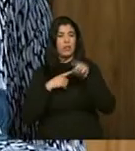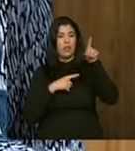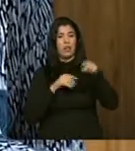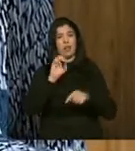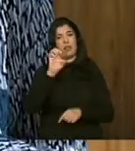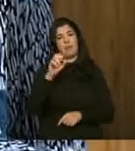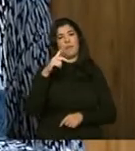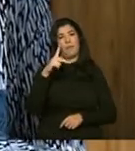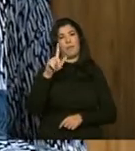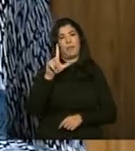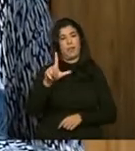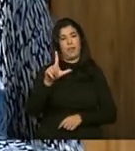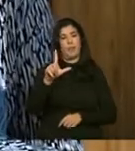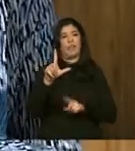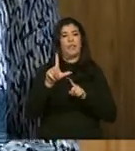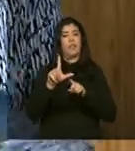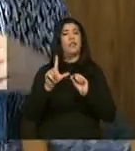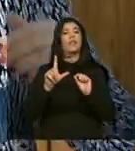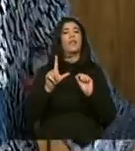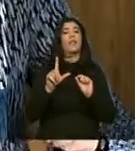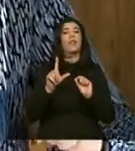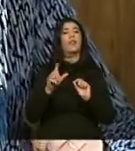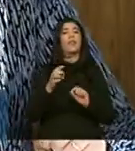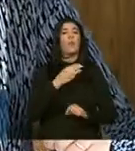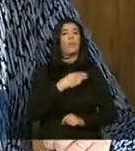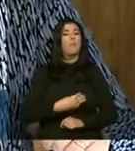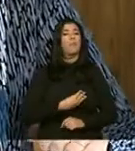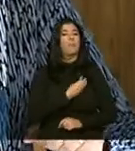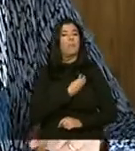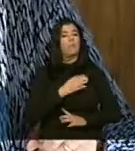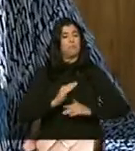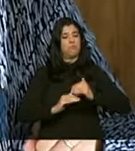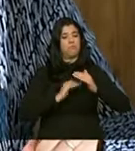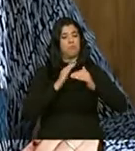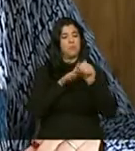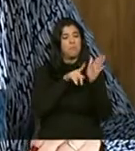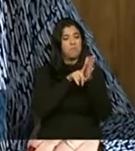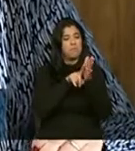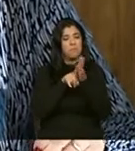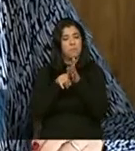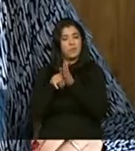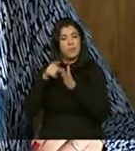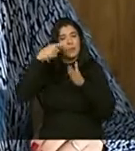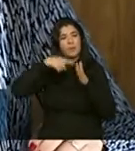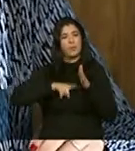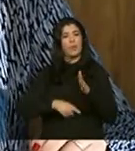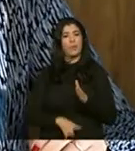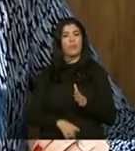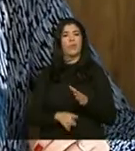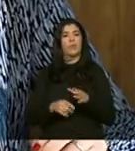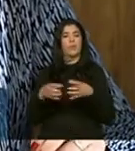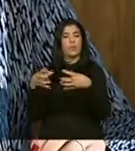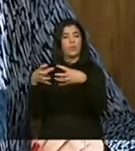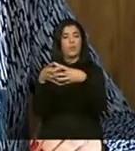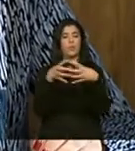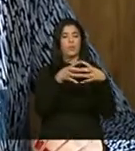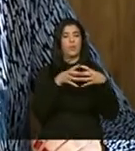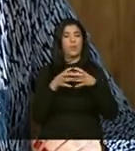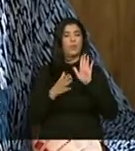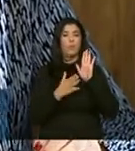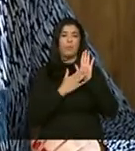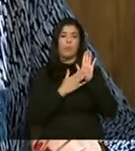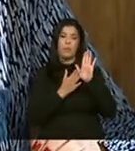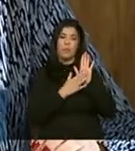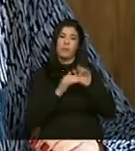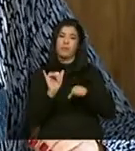EPL, quando hoje o ministro Paulo Sérgio presidia a EPL, analisou com profundidade o conjunto de propostas de